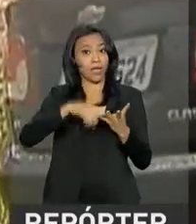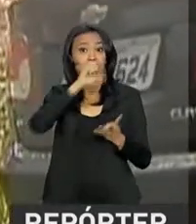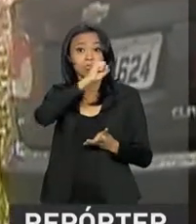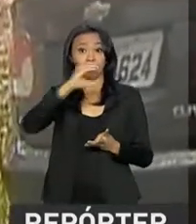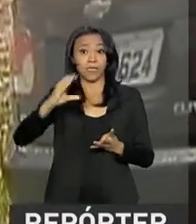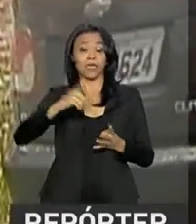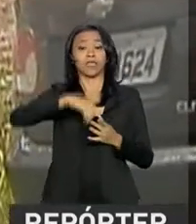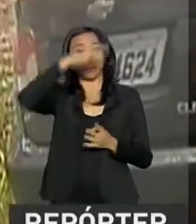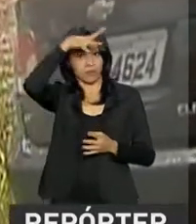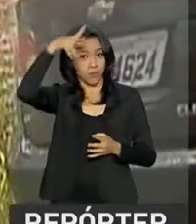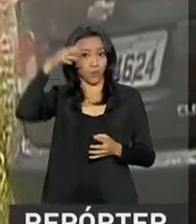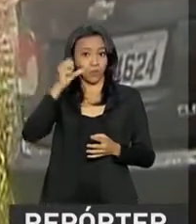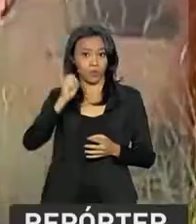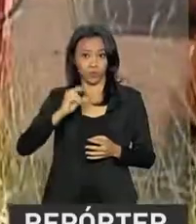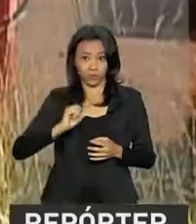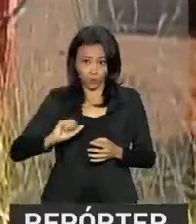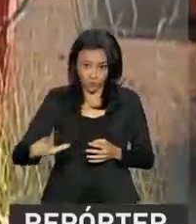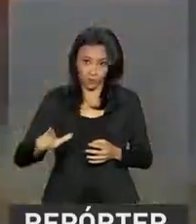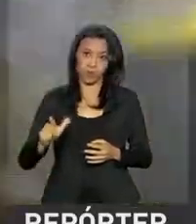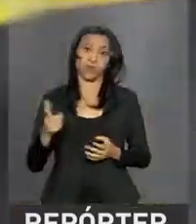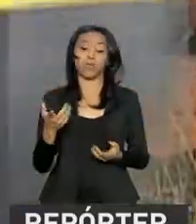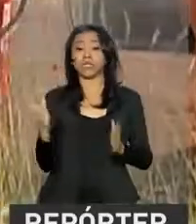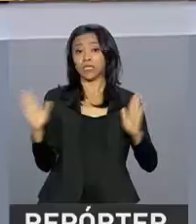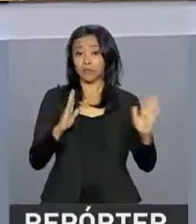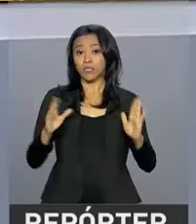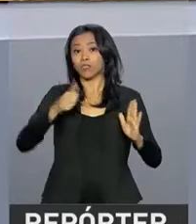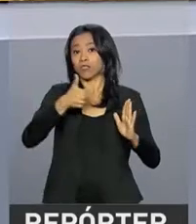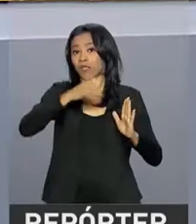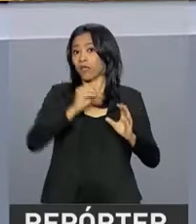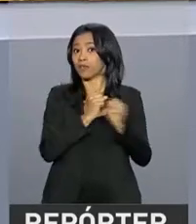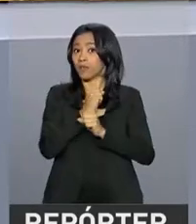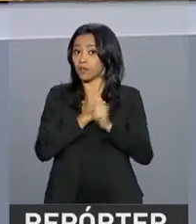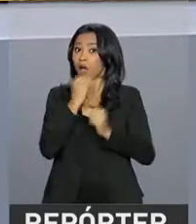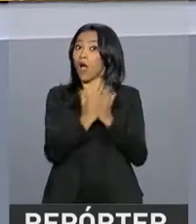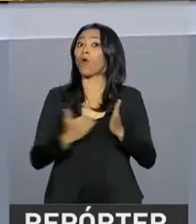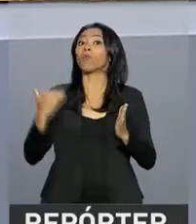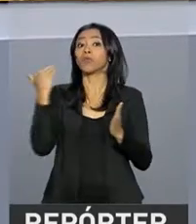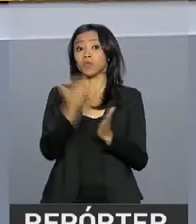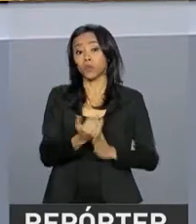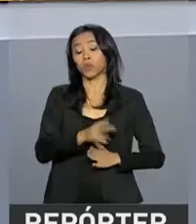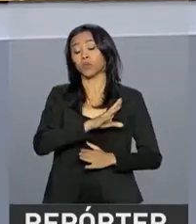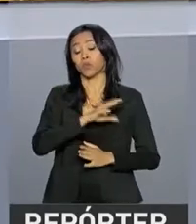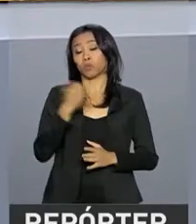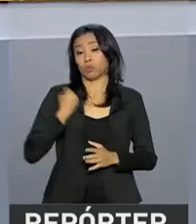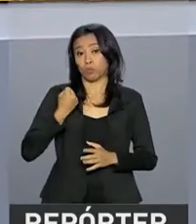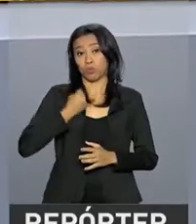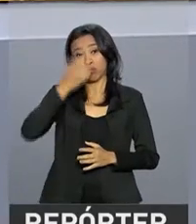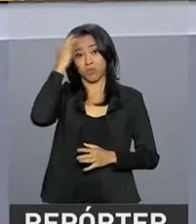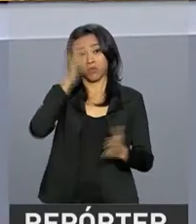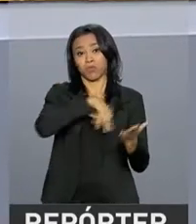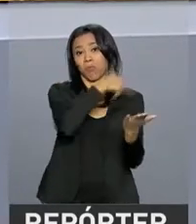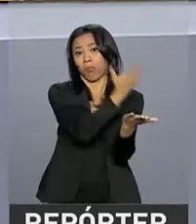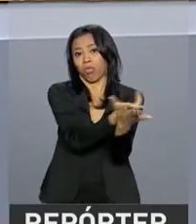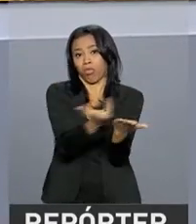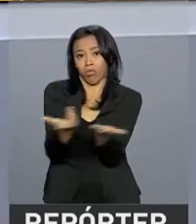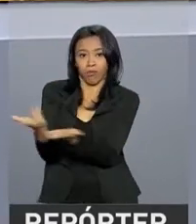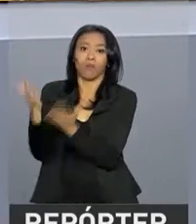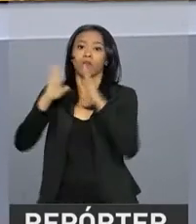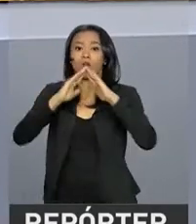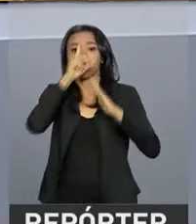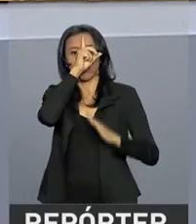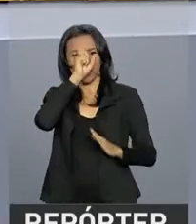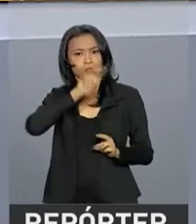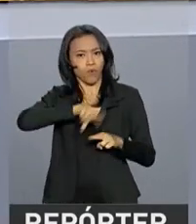do sul por outro lado nesses 10 anos aumentou o número de internações no sistema único de saúde por causa de